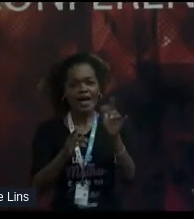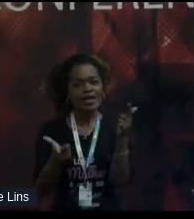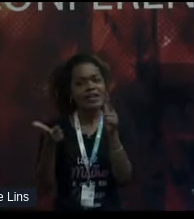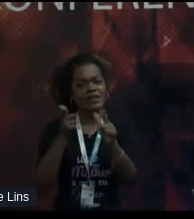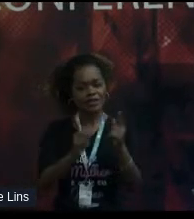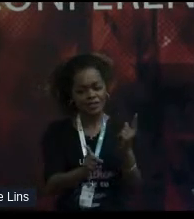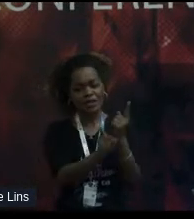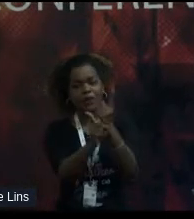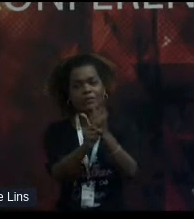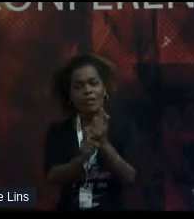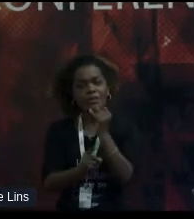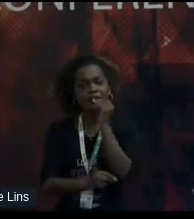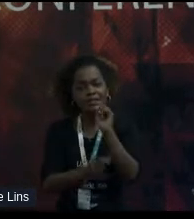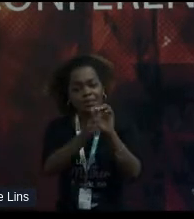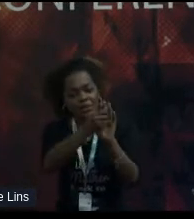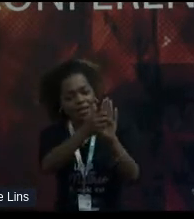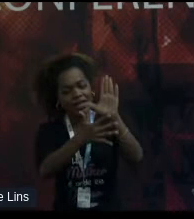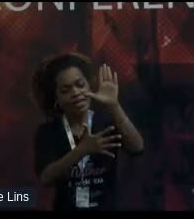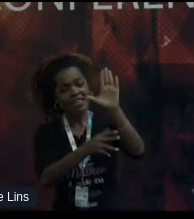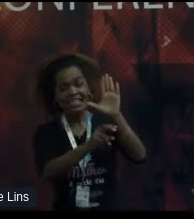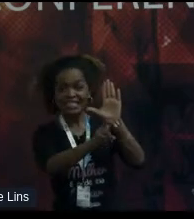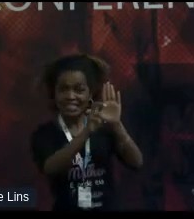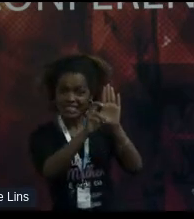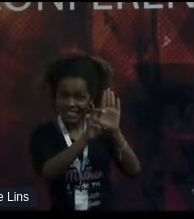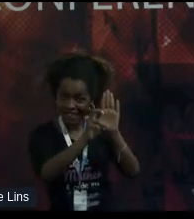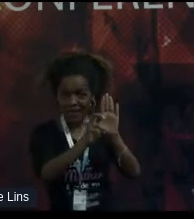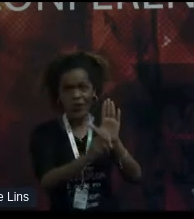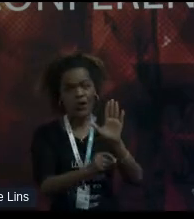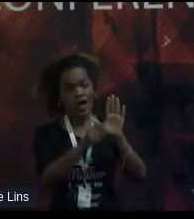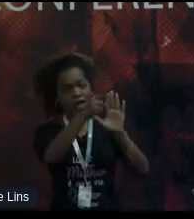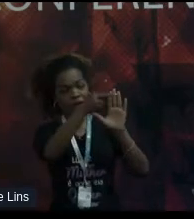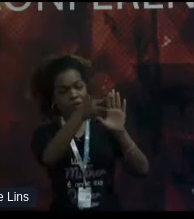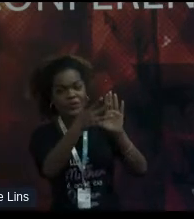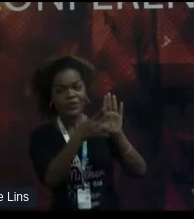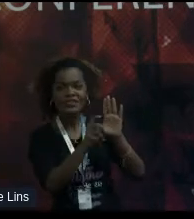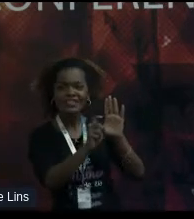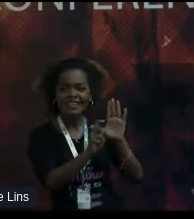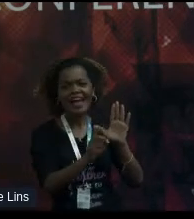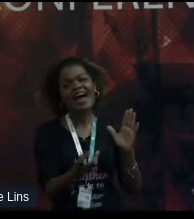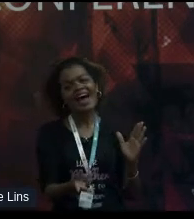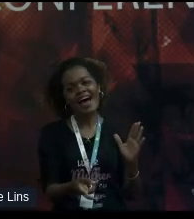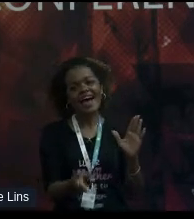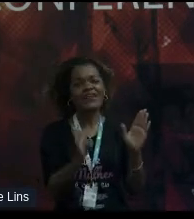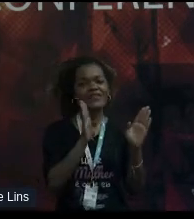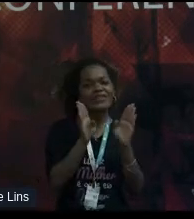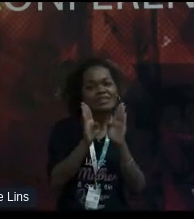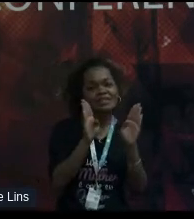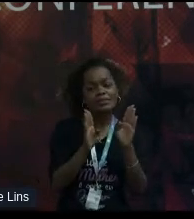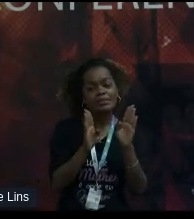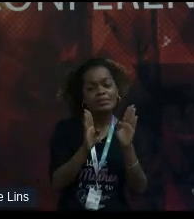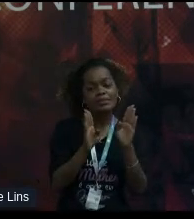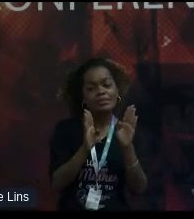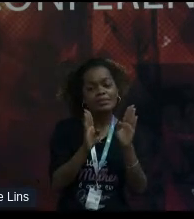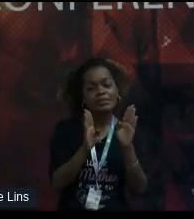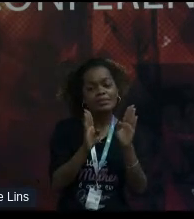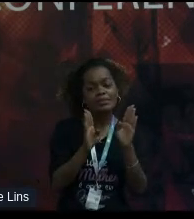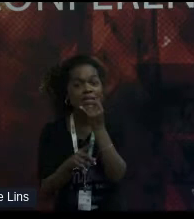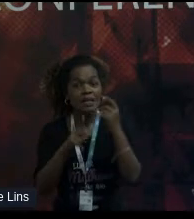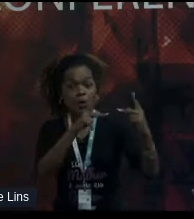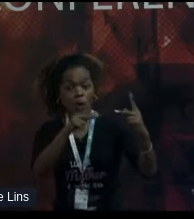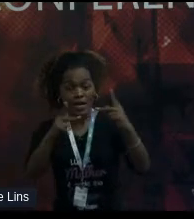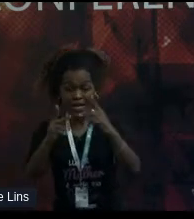numa lista que tem 5 itens e um desses itens é o Facebook. Porque a forma como esse link foi